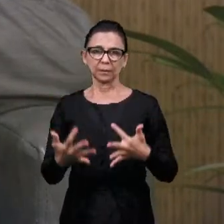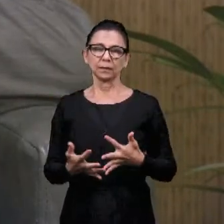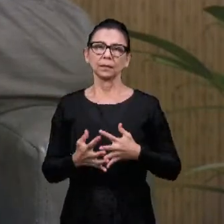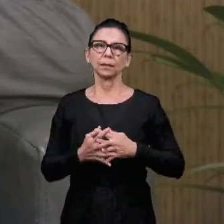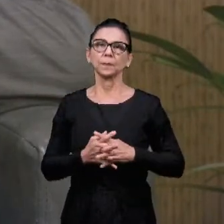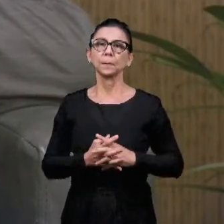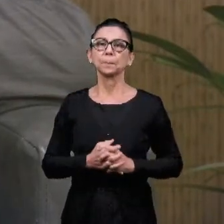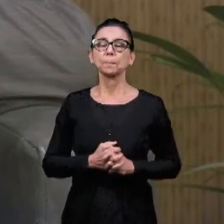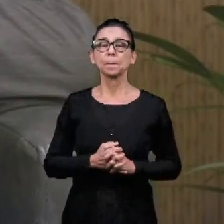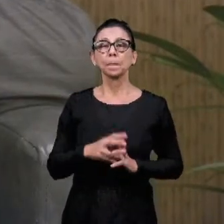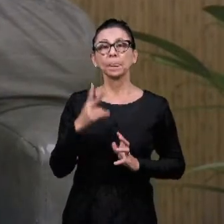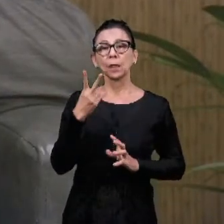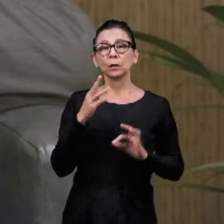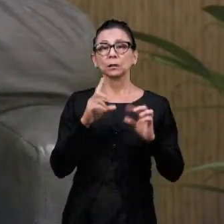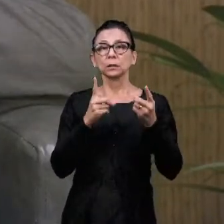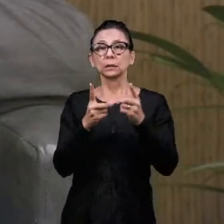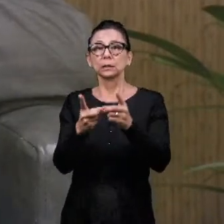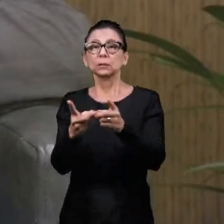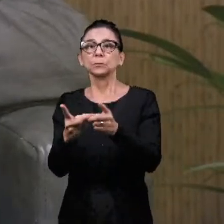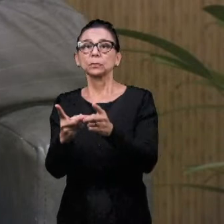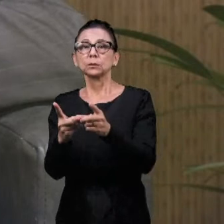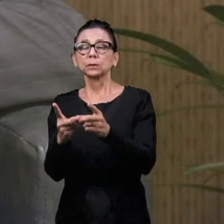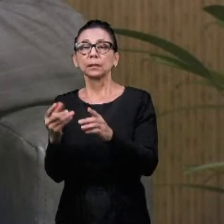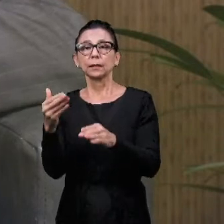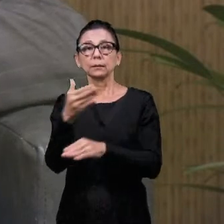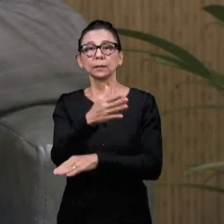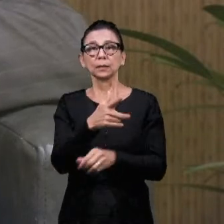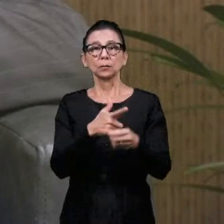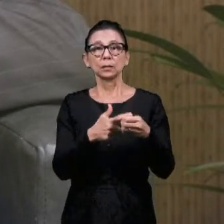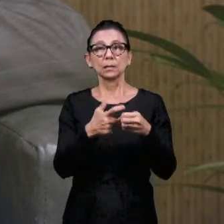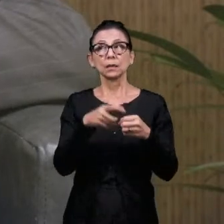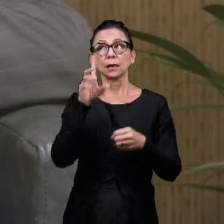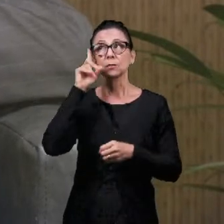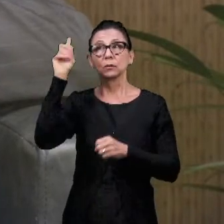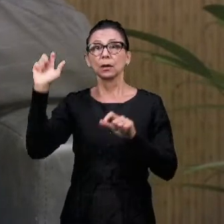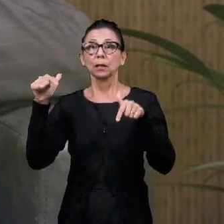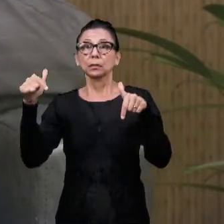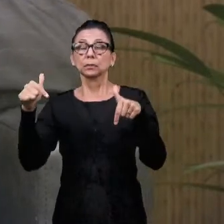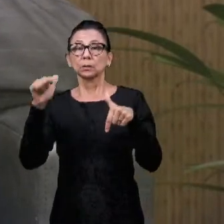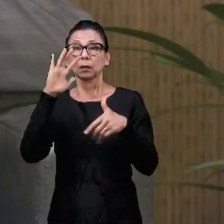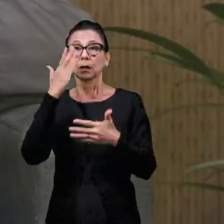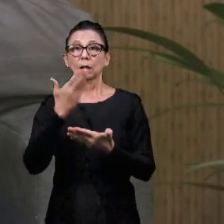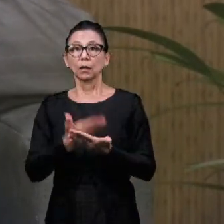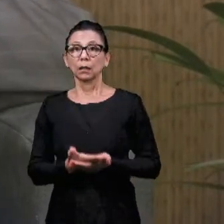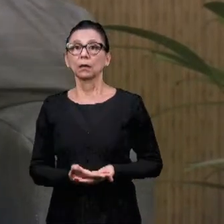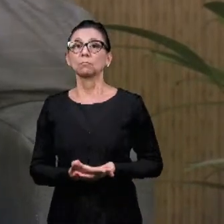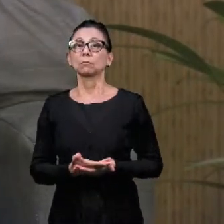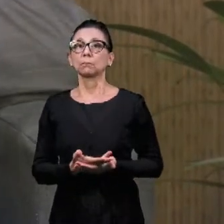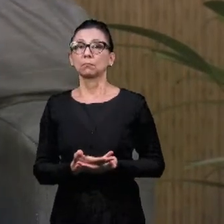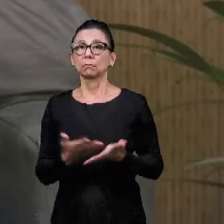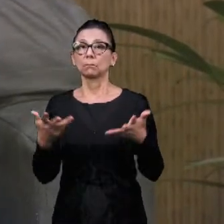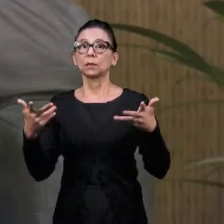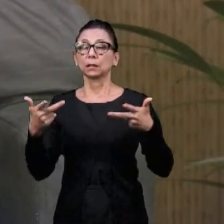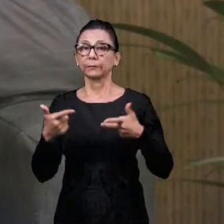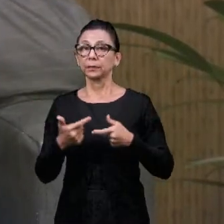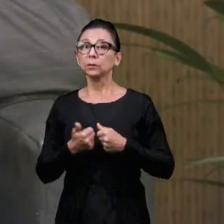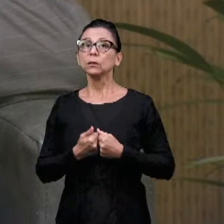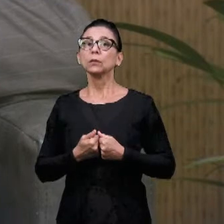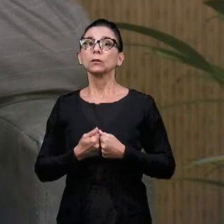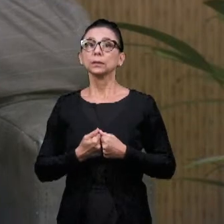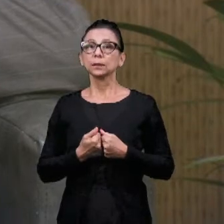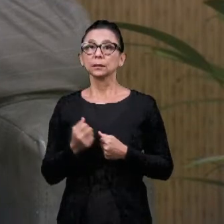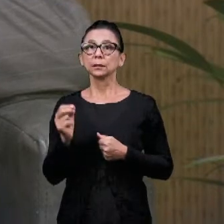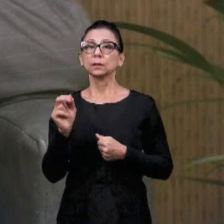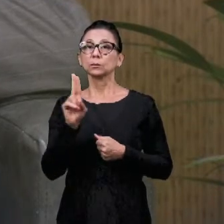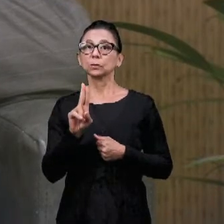Deus agiu de uma forma assim extraordinária para levá-los até o carcereiro. Pagaram um